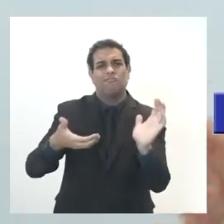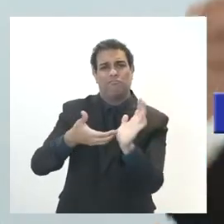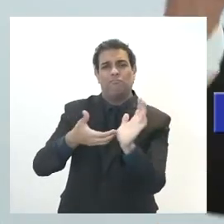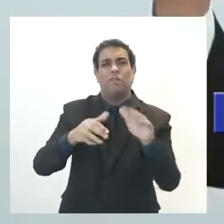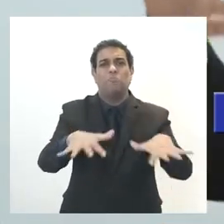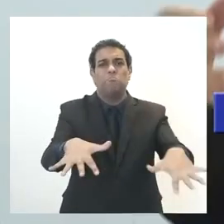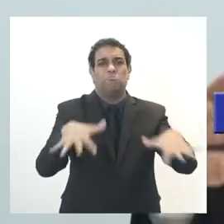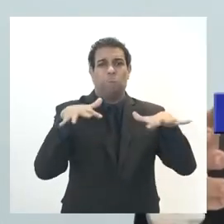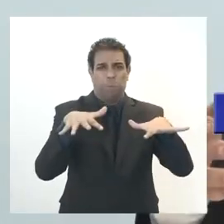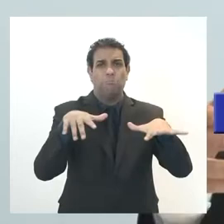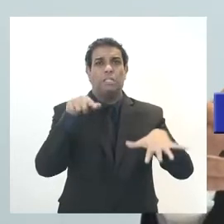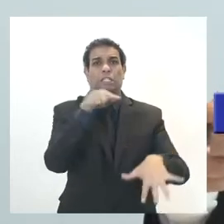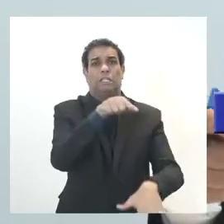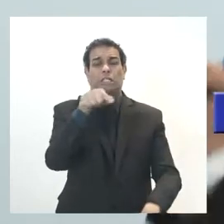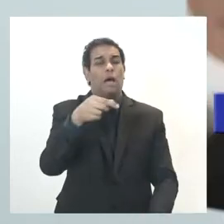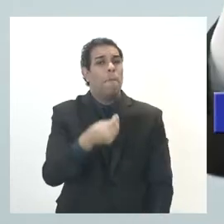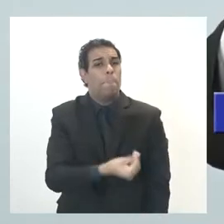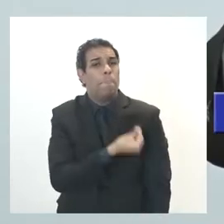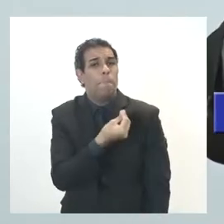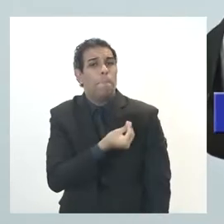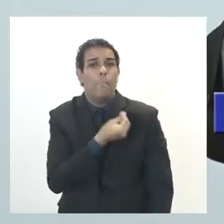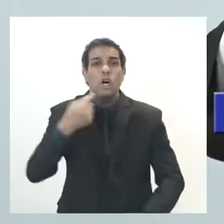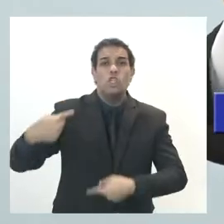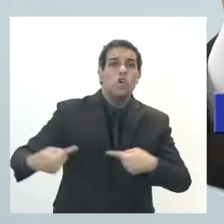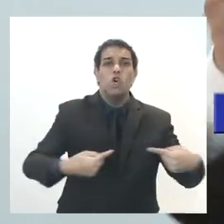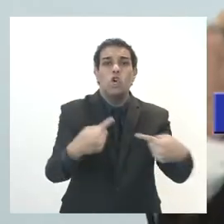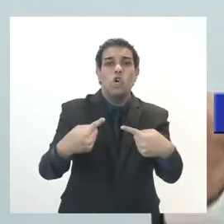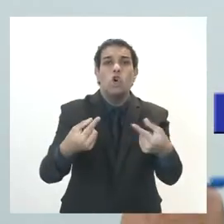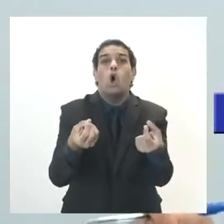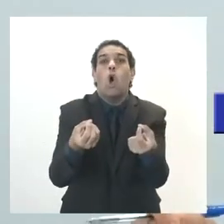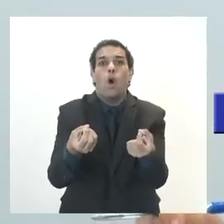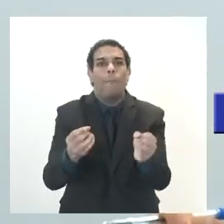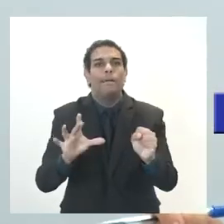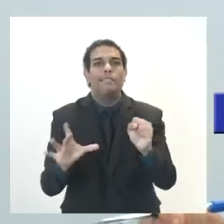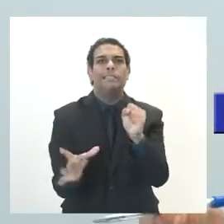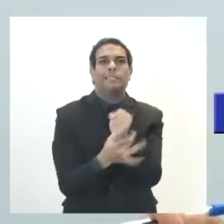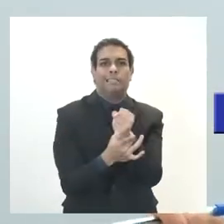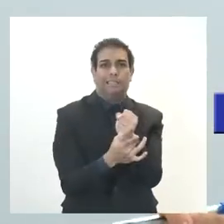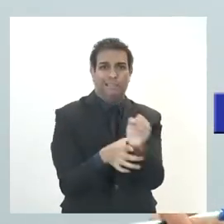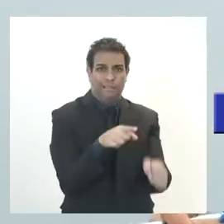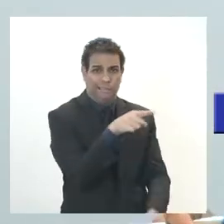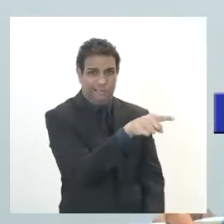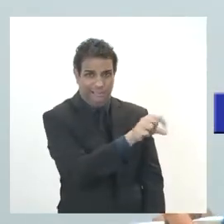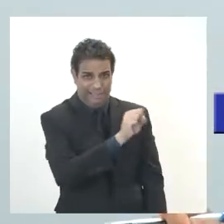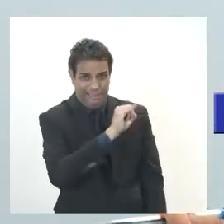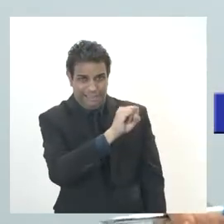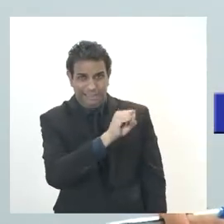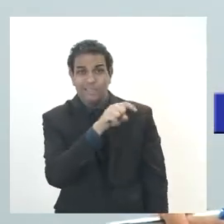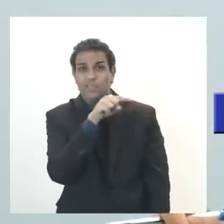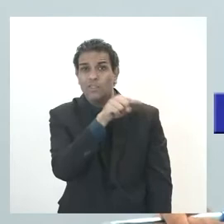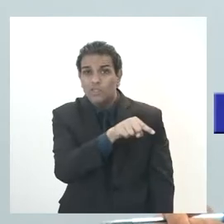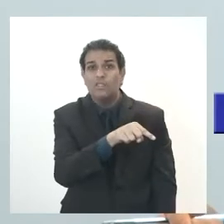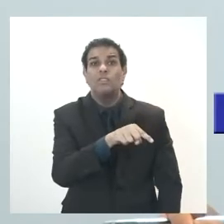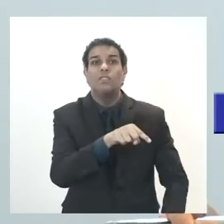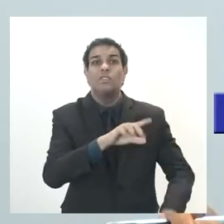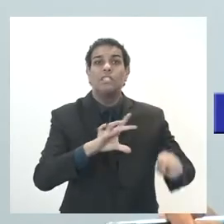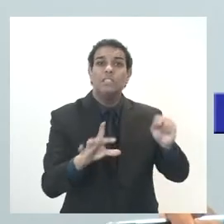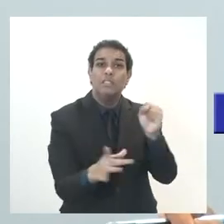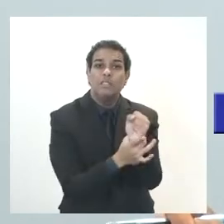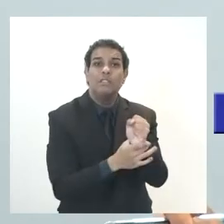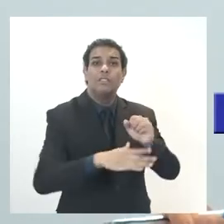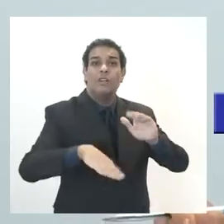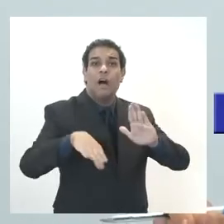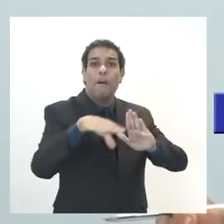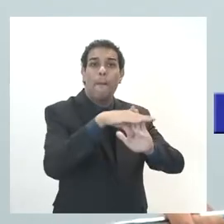audiência pública com a presença dele para debater a questão da estabilidade se ele não tivesse as garantias que ele